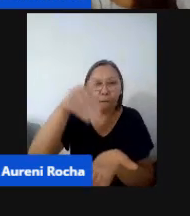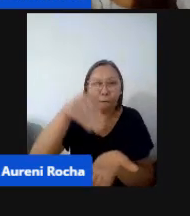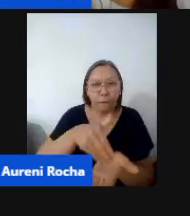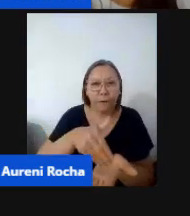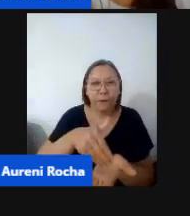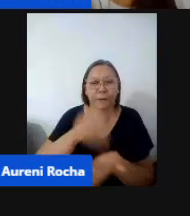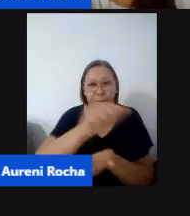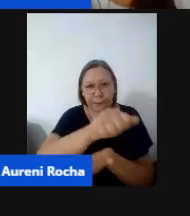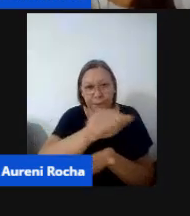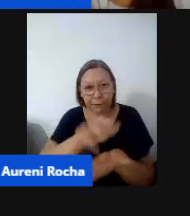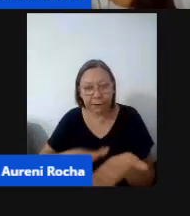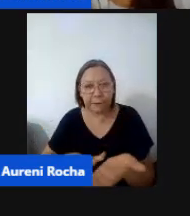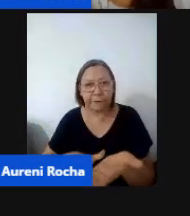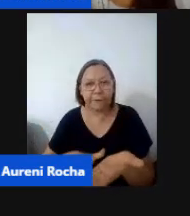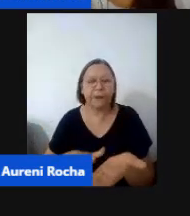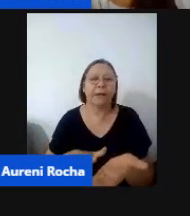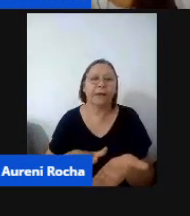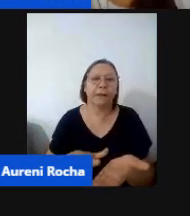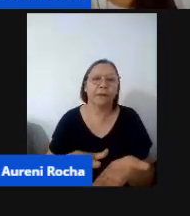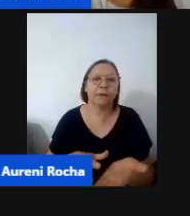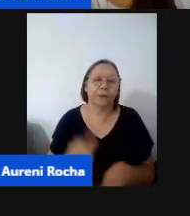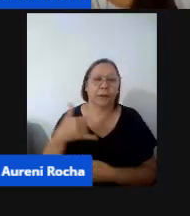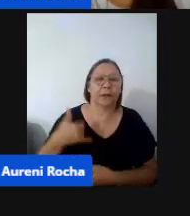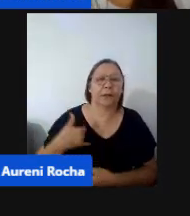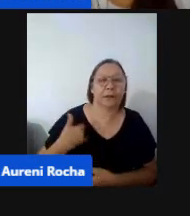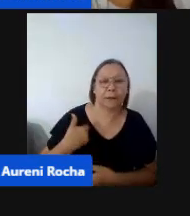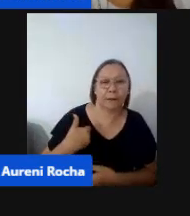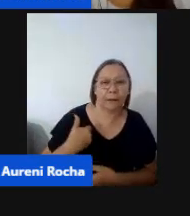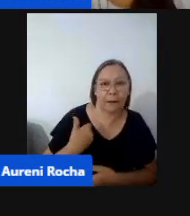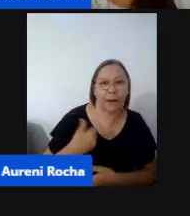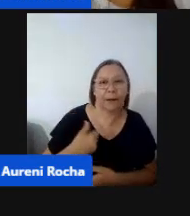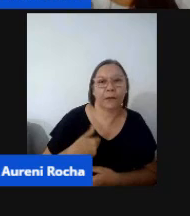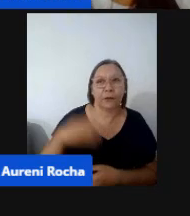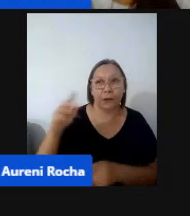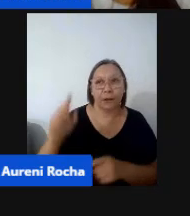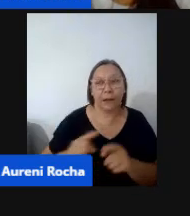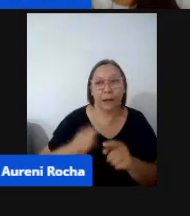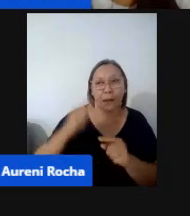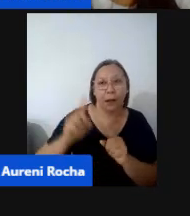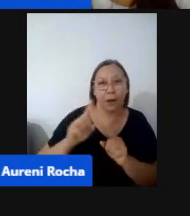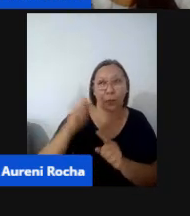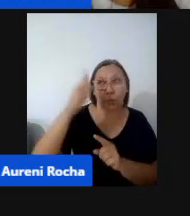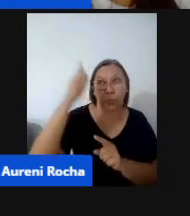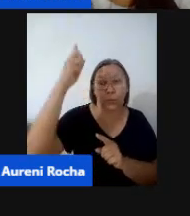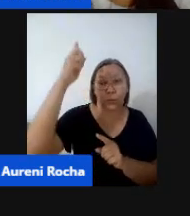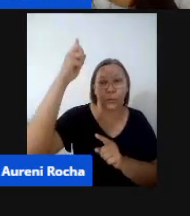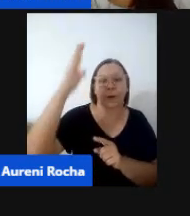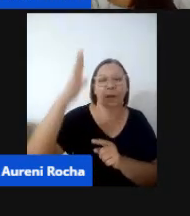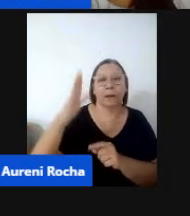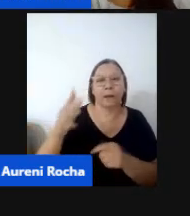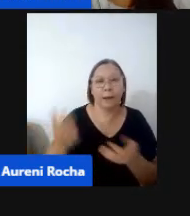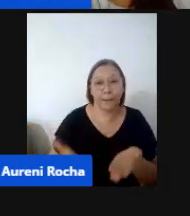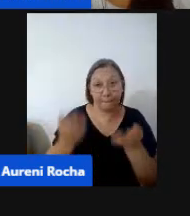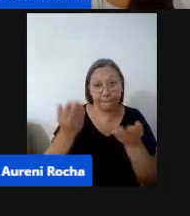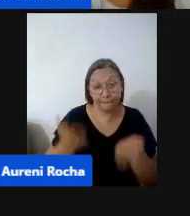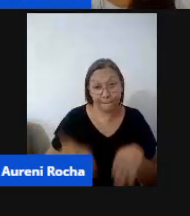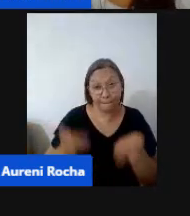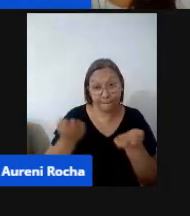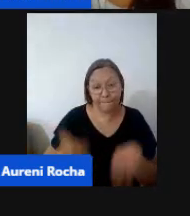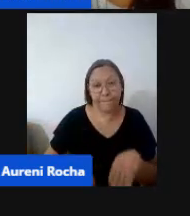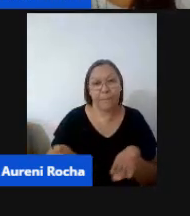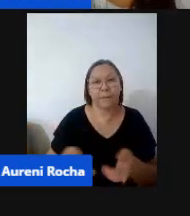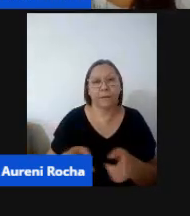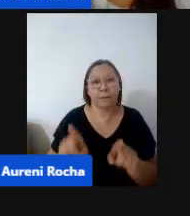apresentação da idade, altura e peso, temos as 3 frases utilizando